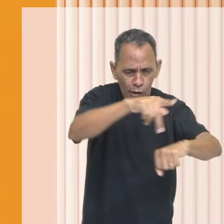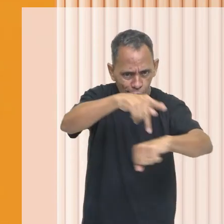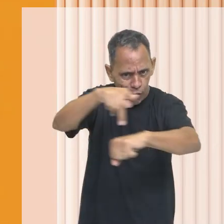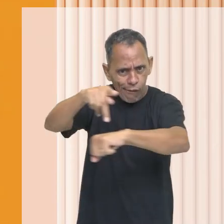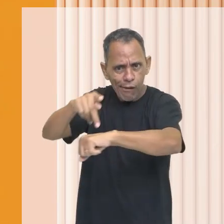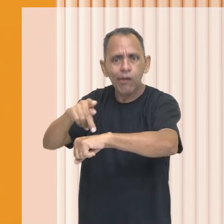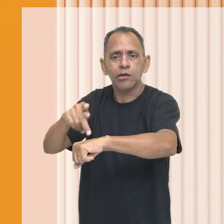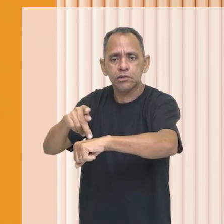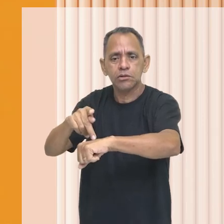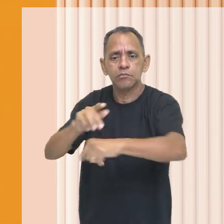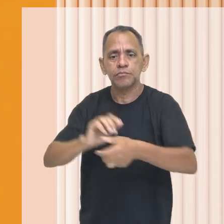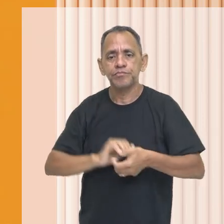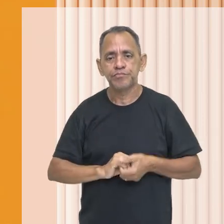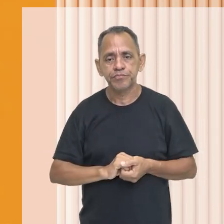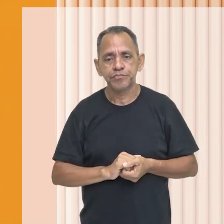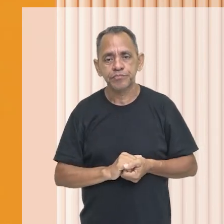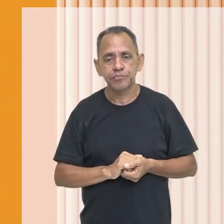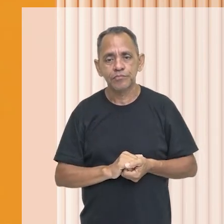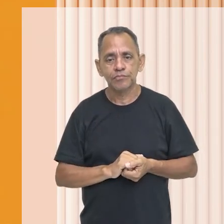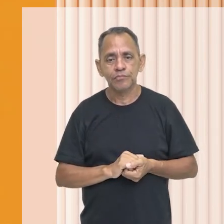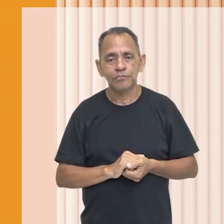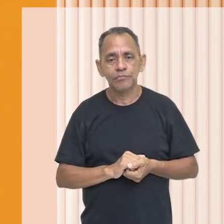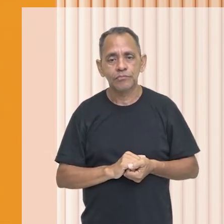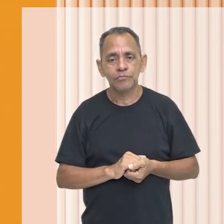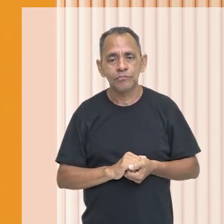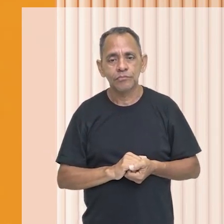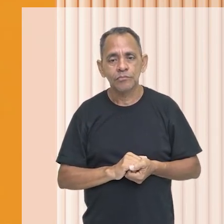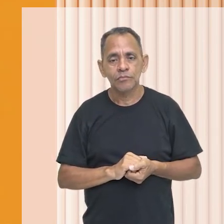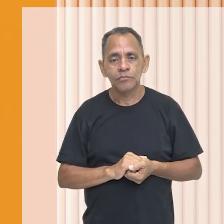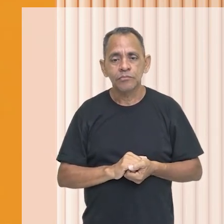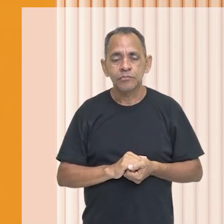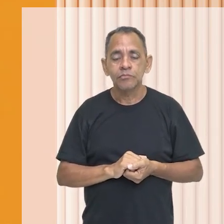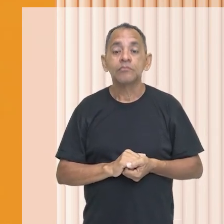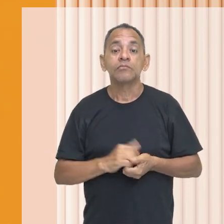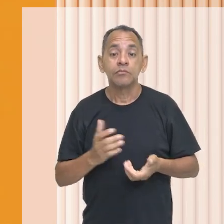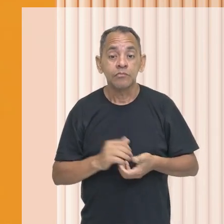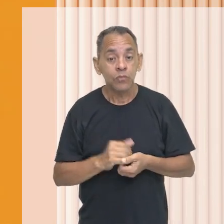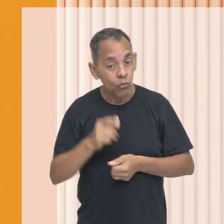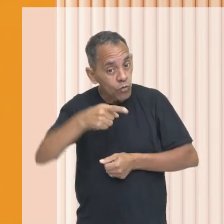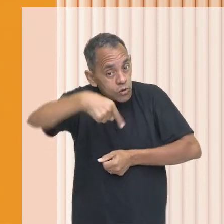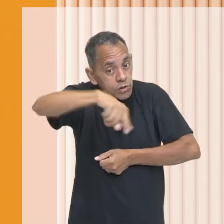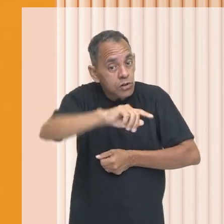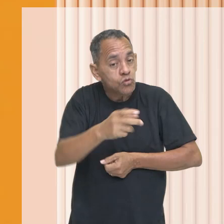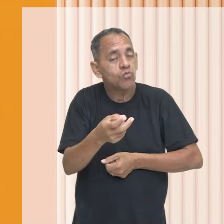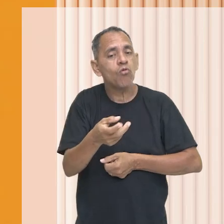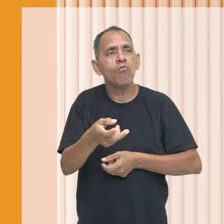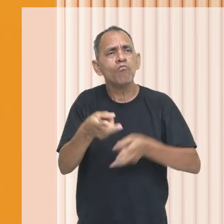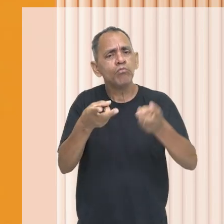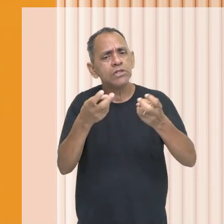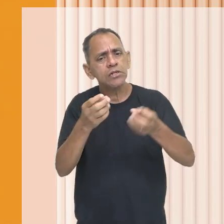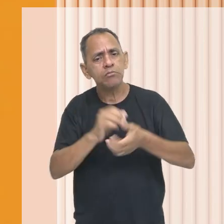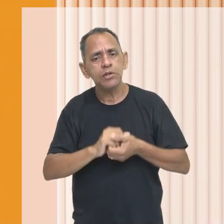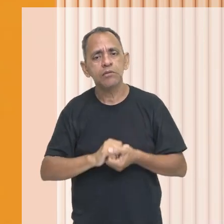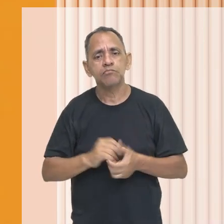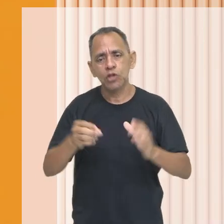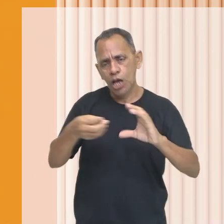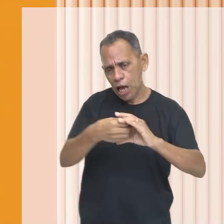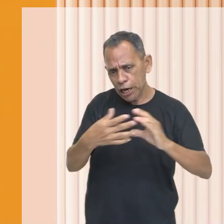países. Então, você vai ver, né, e perceber essa característica